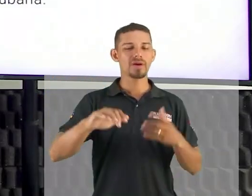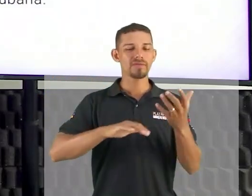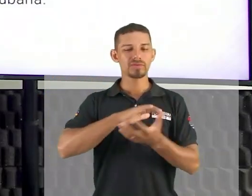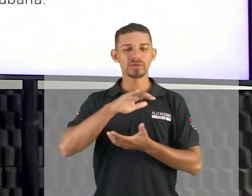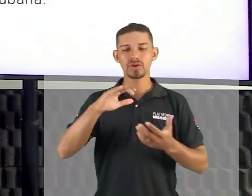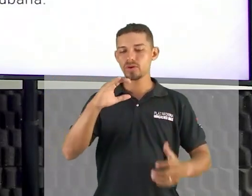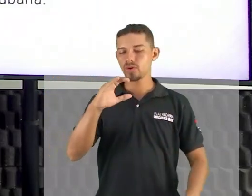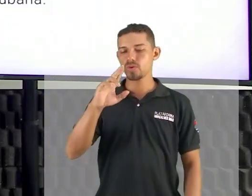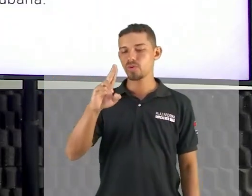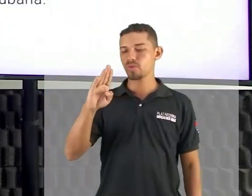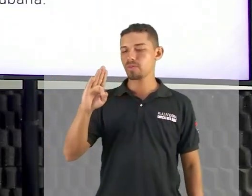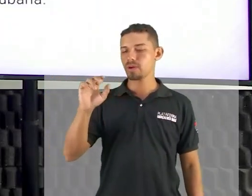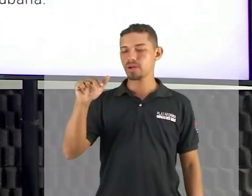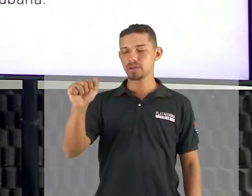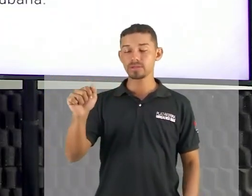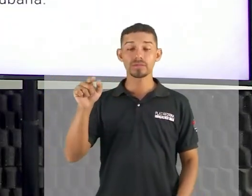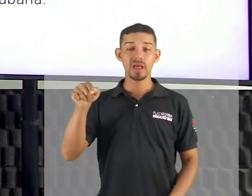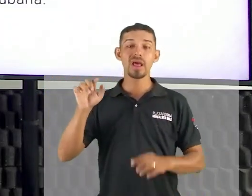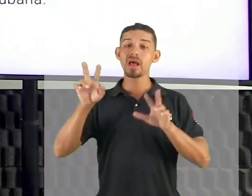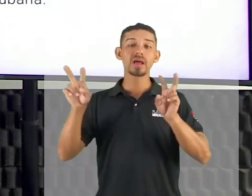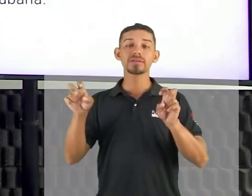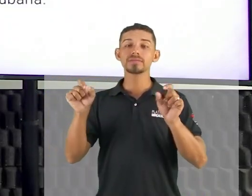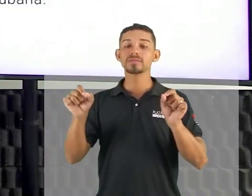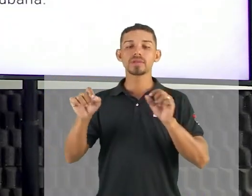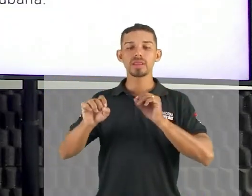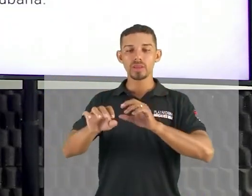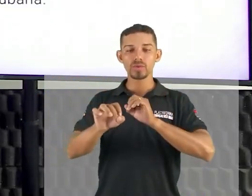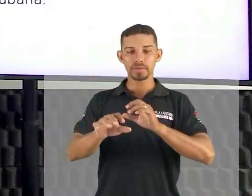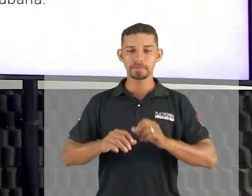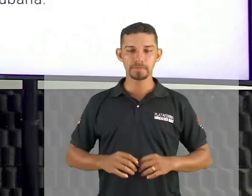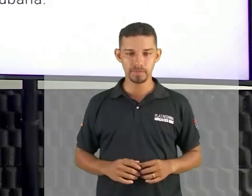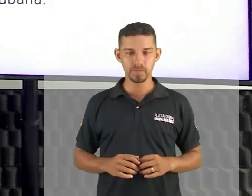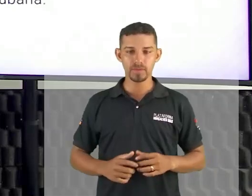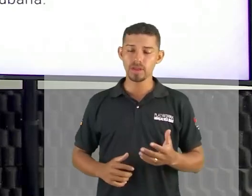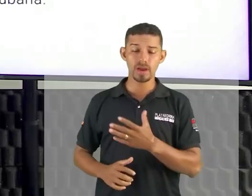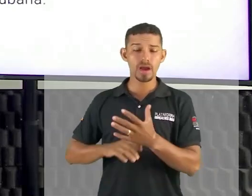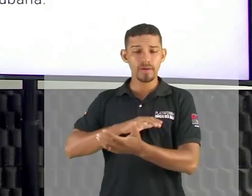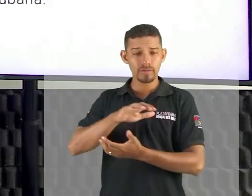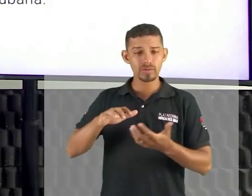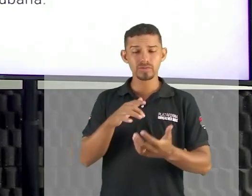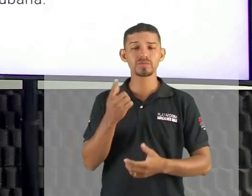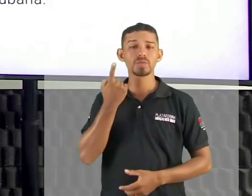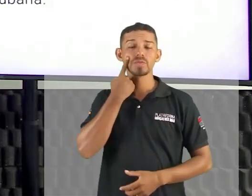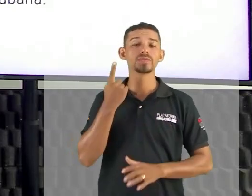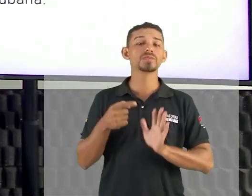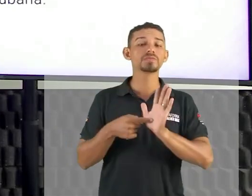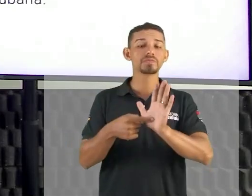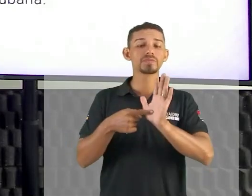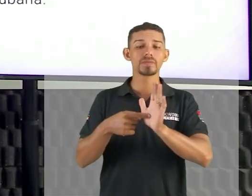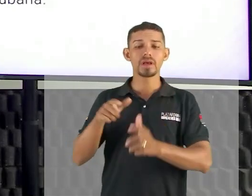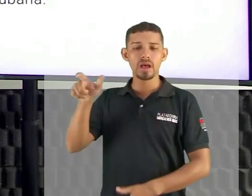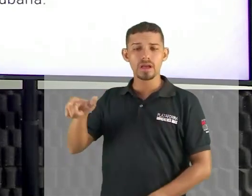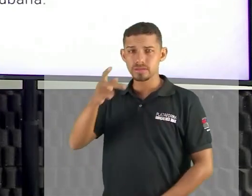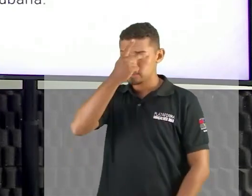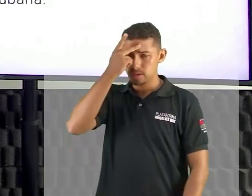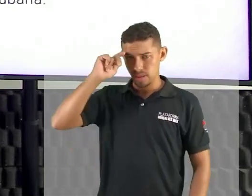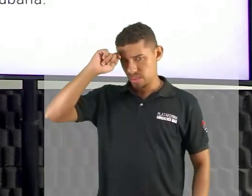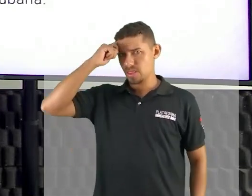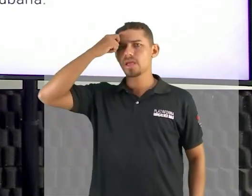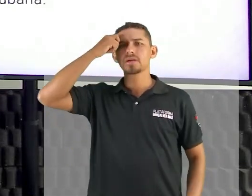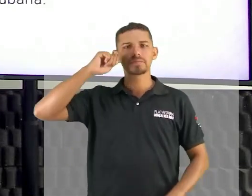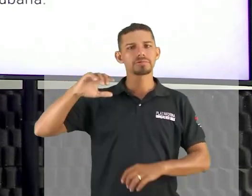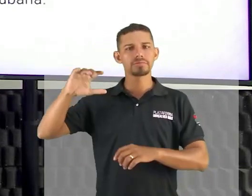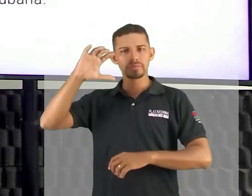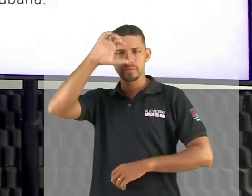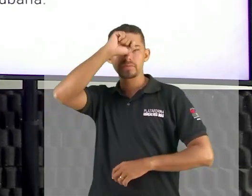apontar nessa questão é a questão da educação. Então, a Revolução Cubana ela veio demonstrar que os negros estão muito mais preparados do que